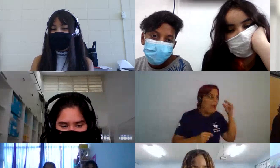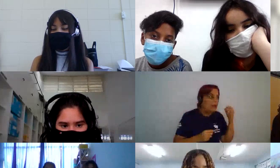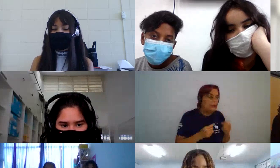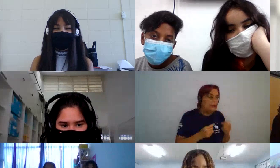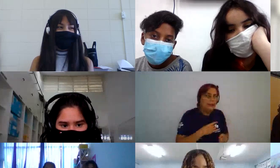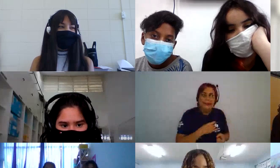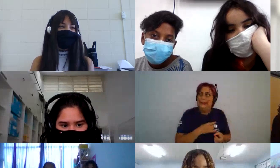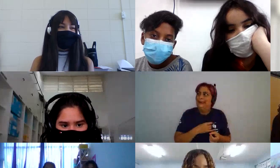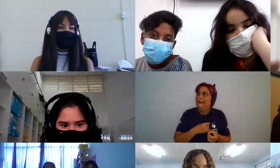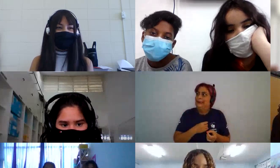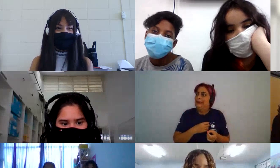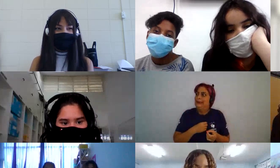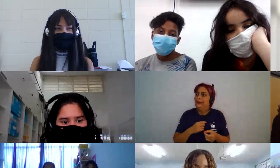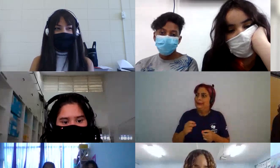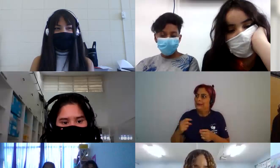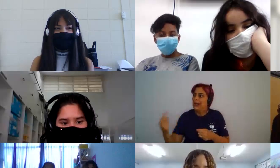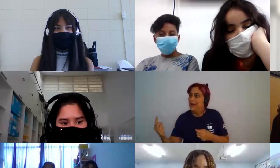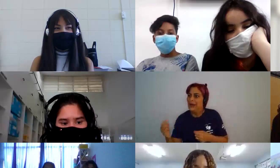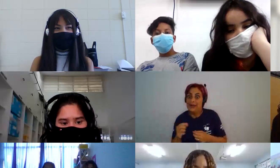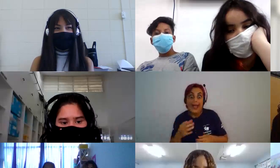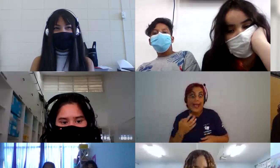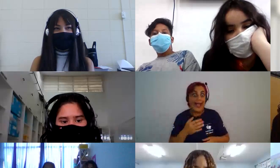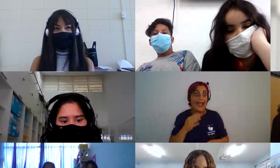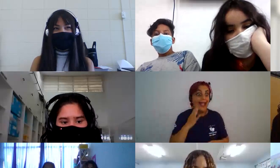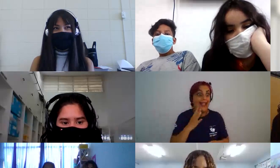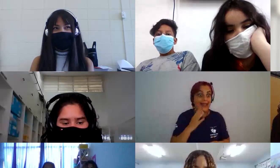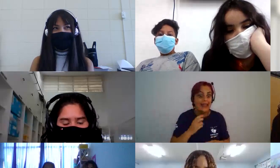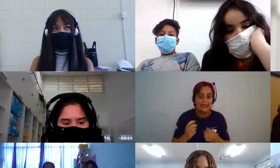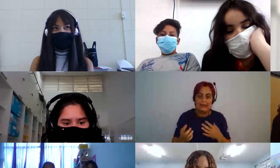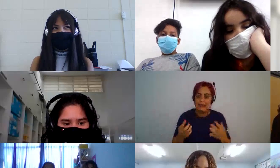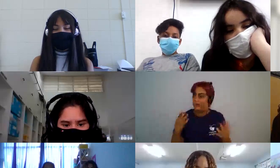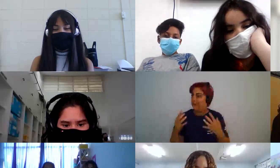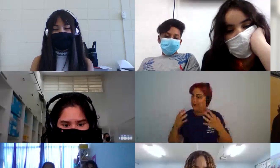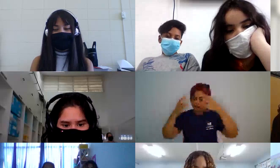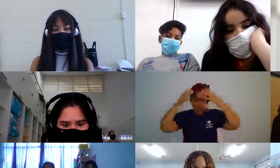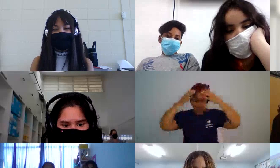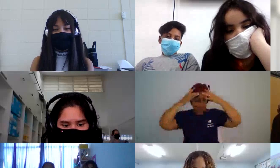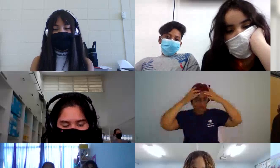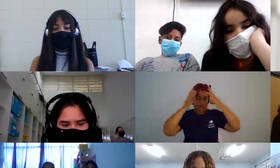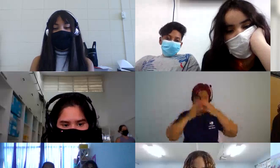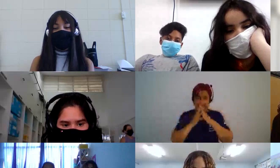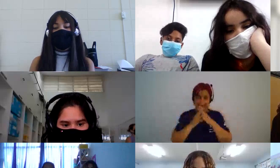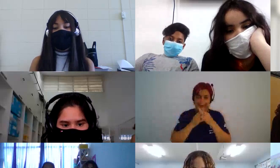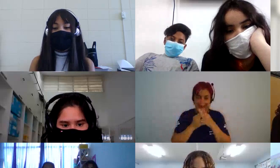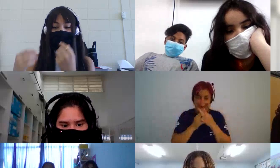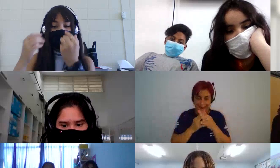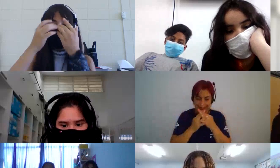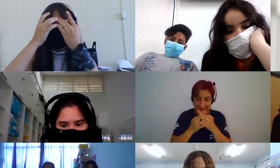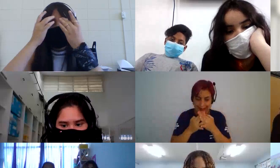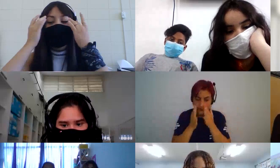outro dizendo, vai ser legal, o outro dizendo, ai que medo, não dá uma confusão na cabeça, Mariana?